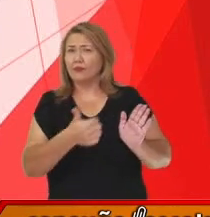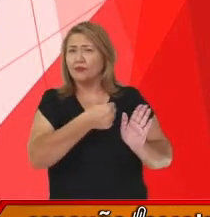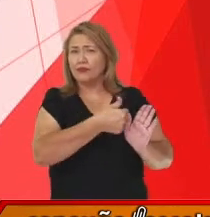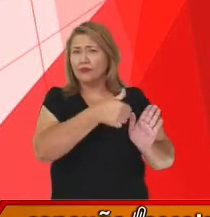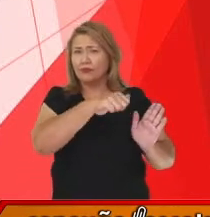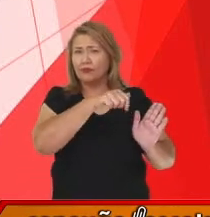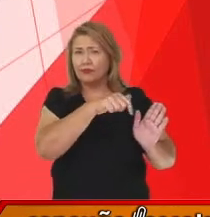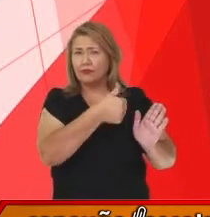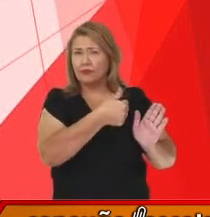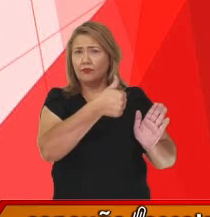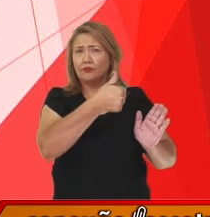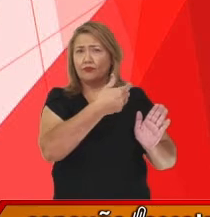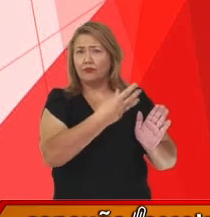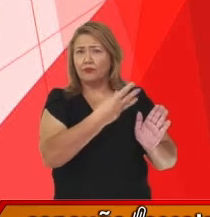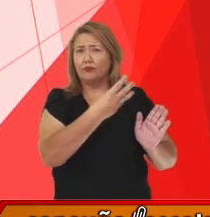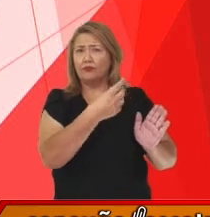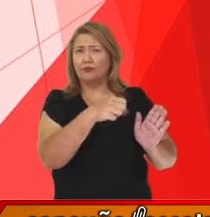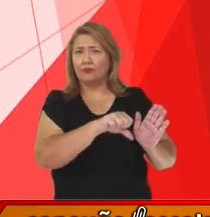1492 e